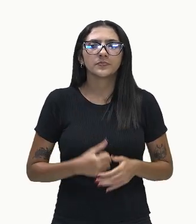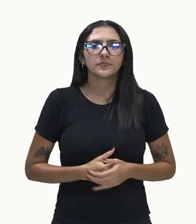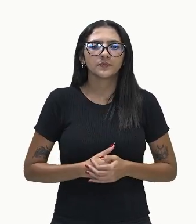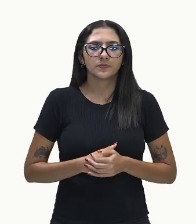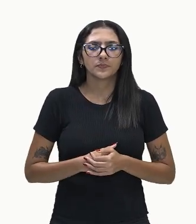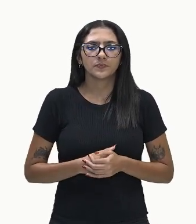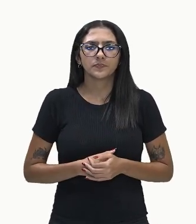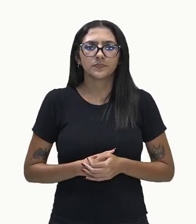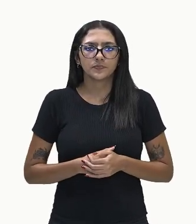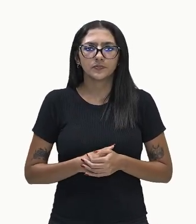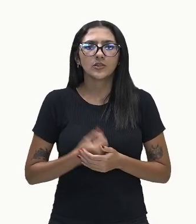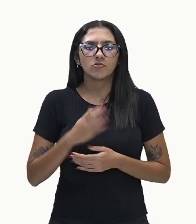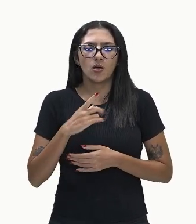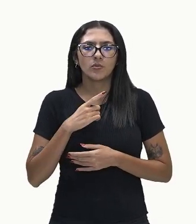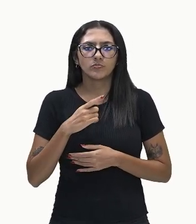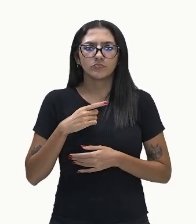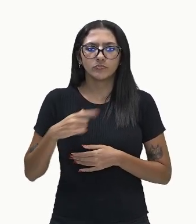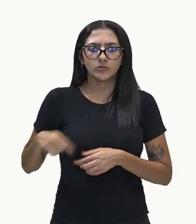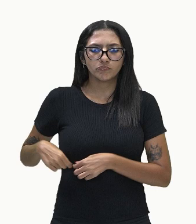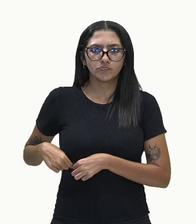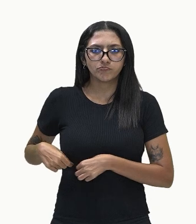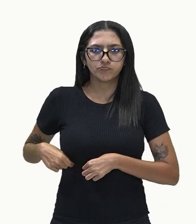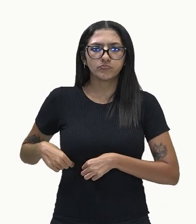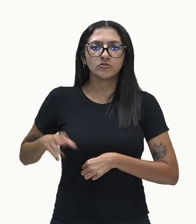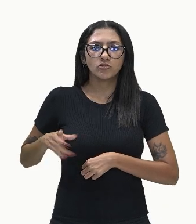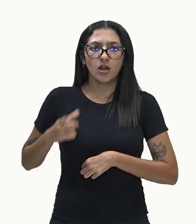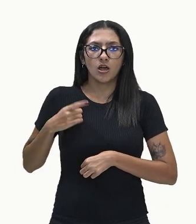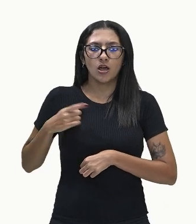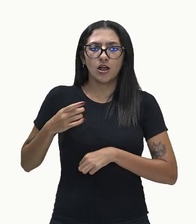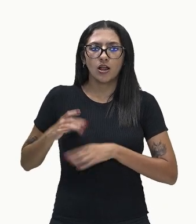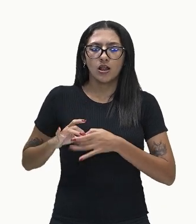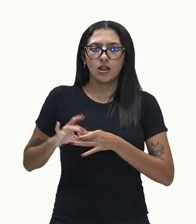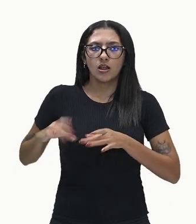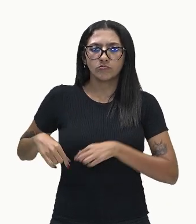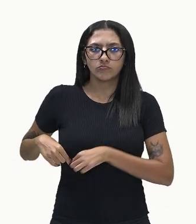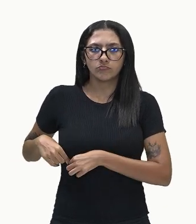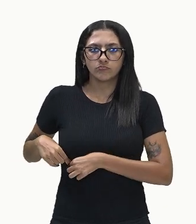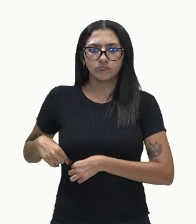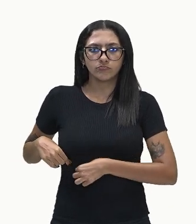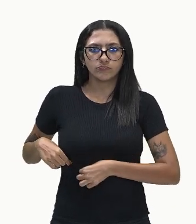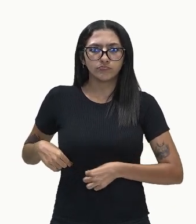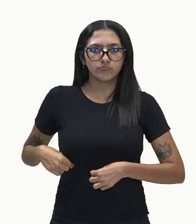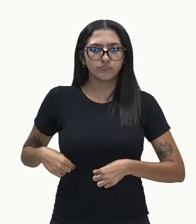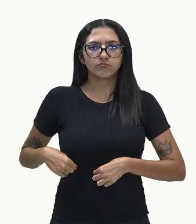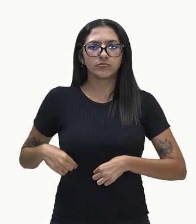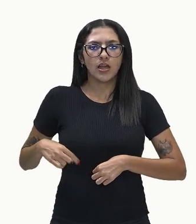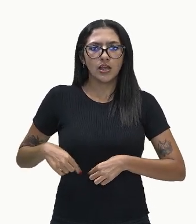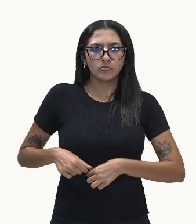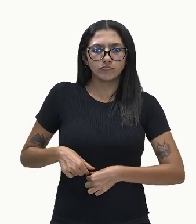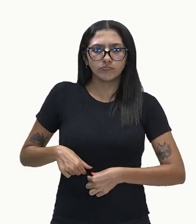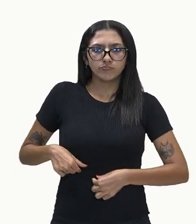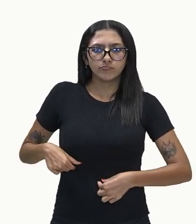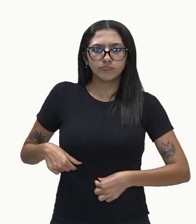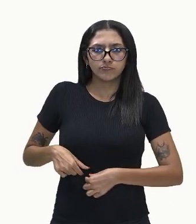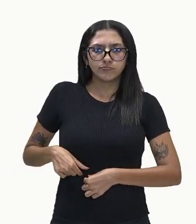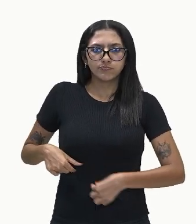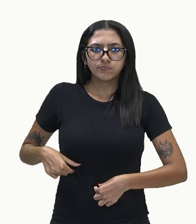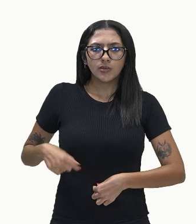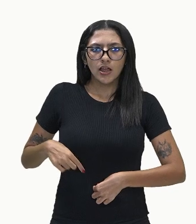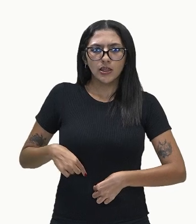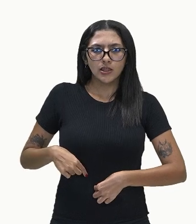que ele é liberado pelo seu ovário e ele permanece dentro da tuba uterina e